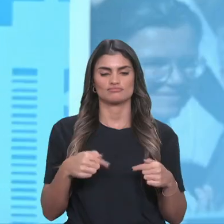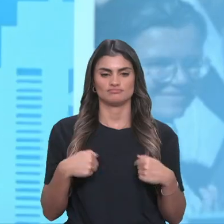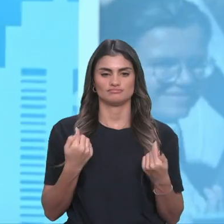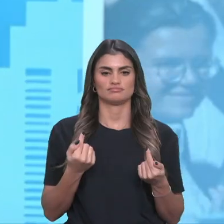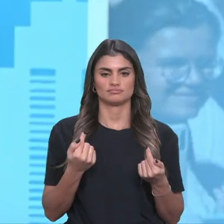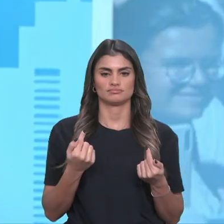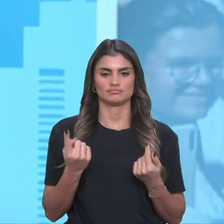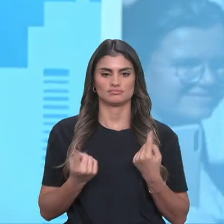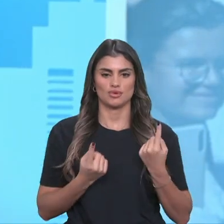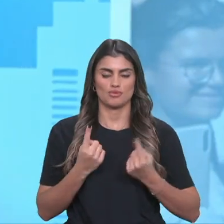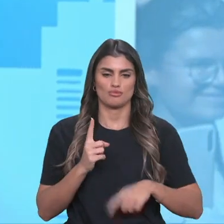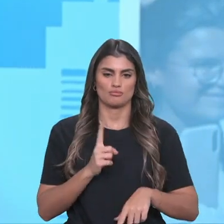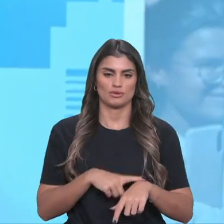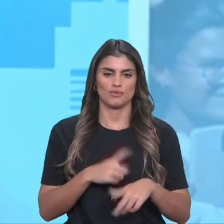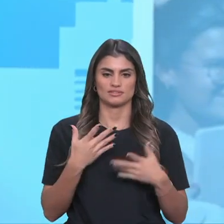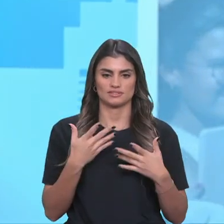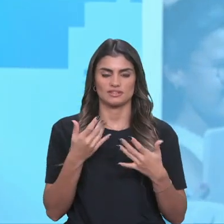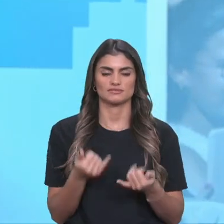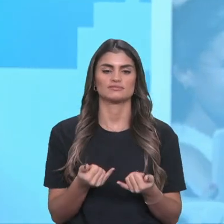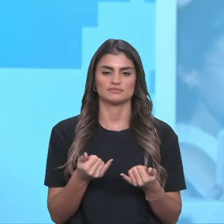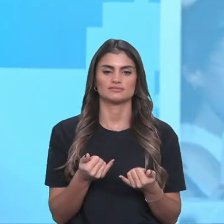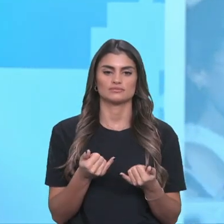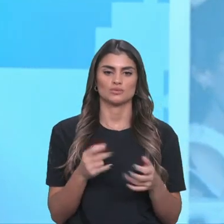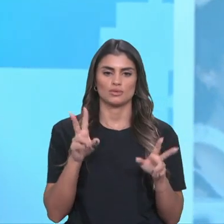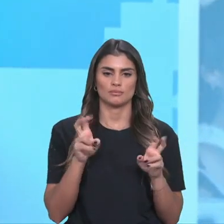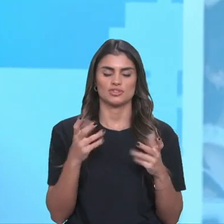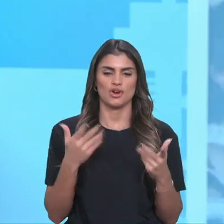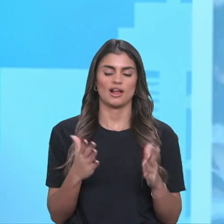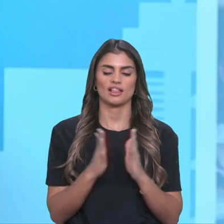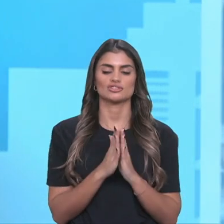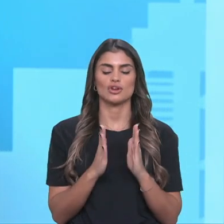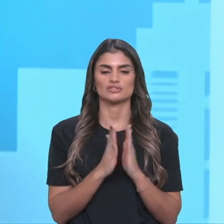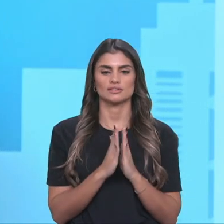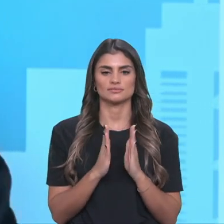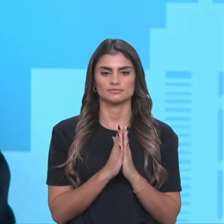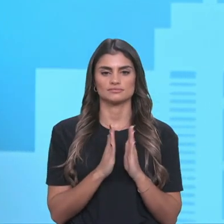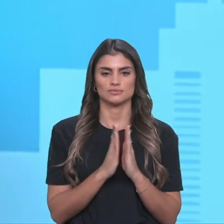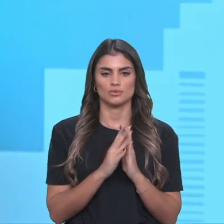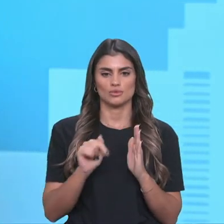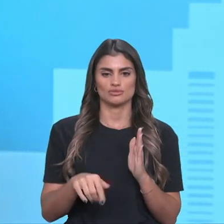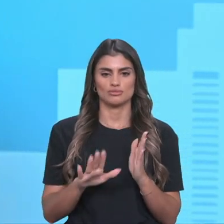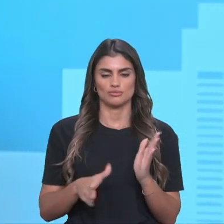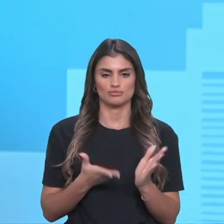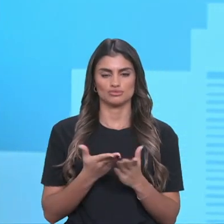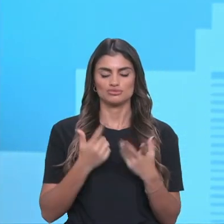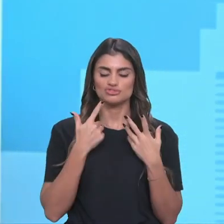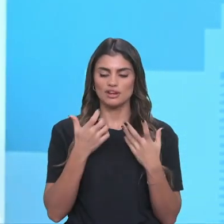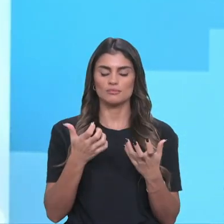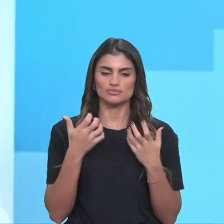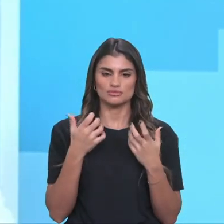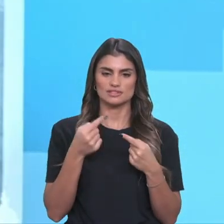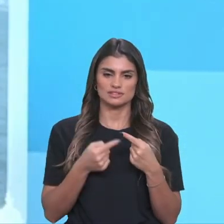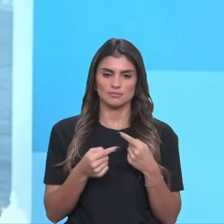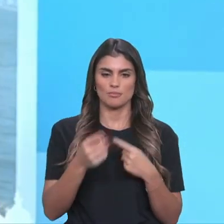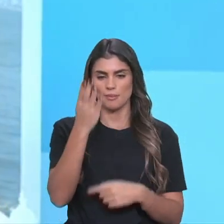dentro de alguns instantes, logo após os temas da atualidade religiosa que hoje lhe propomos e onde destacamos a Semana